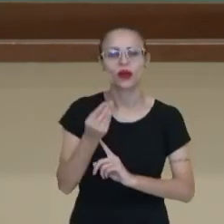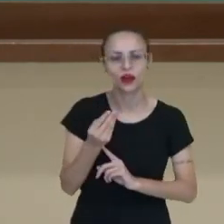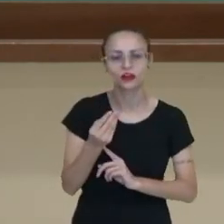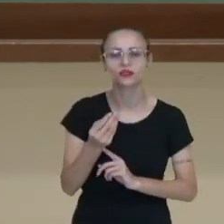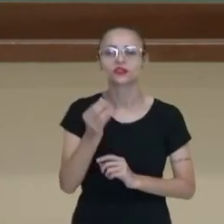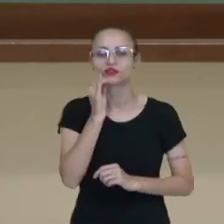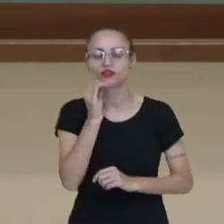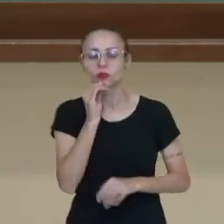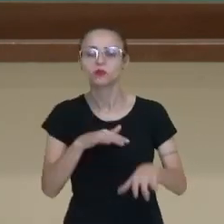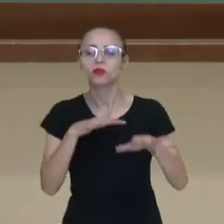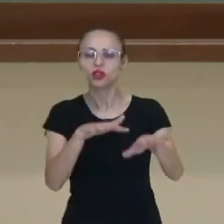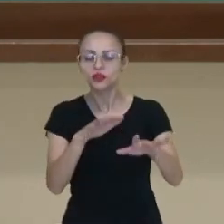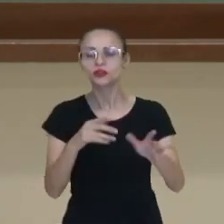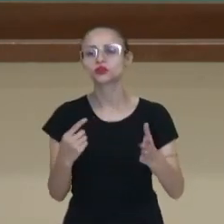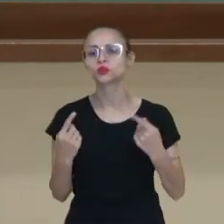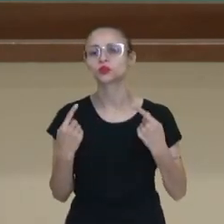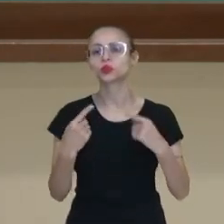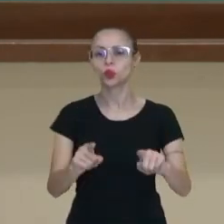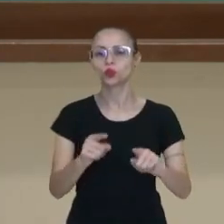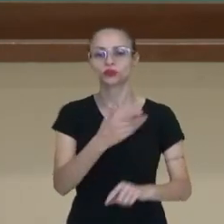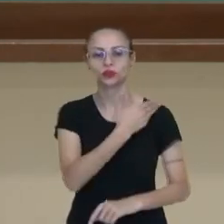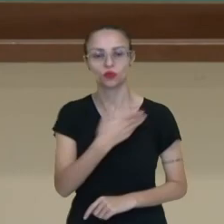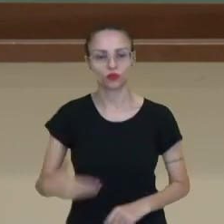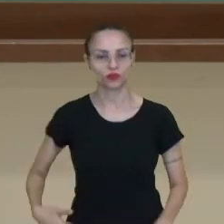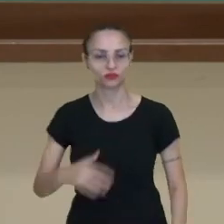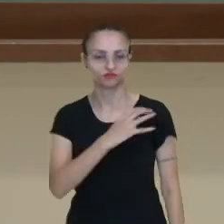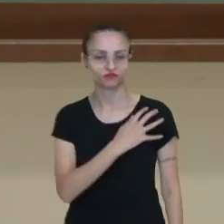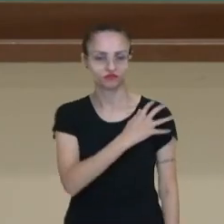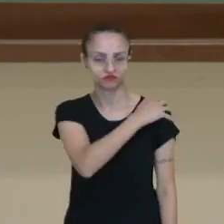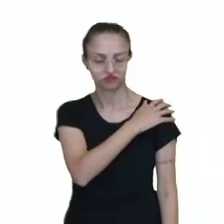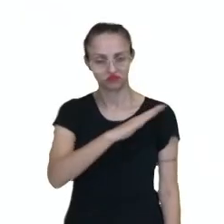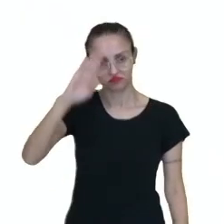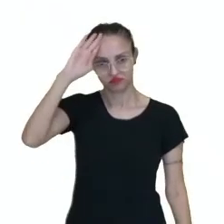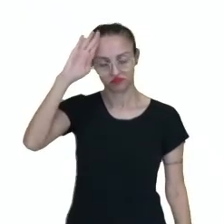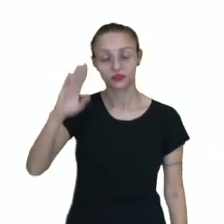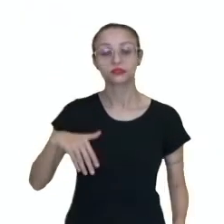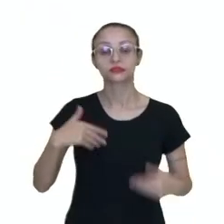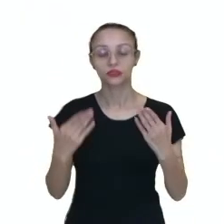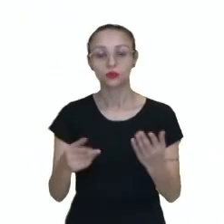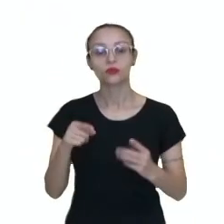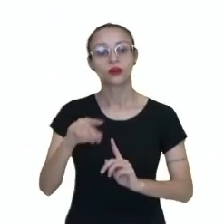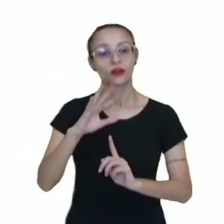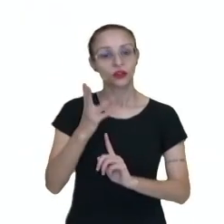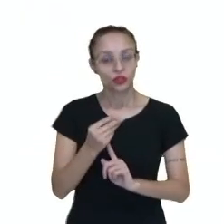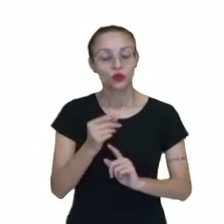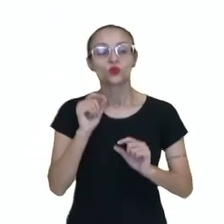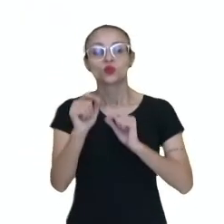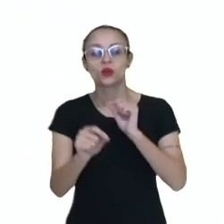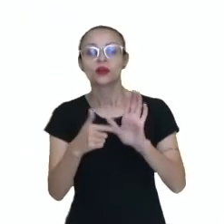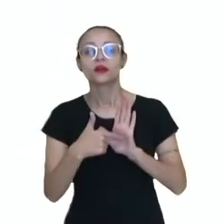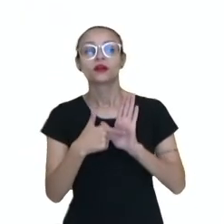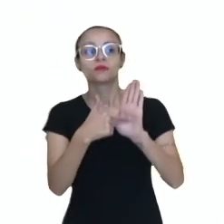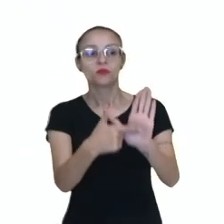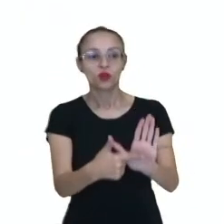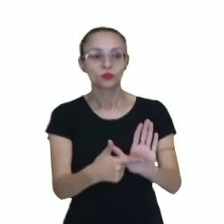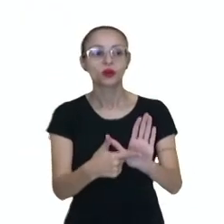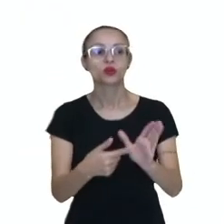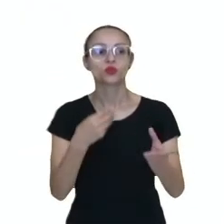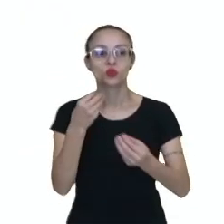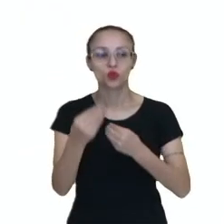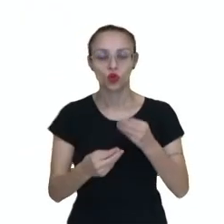fazer protesto aí contra a ditadura militar. Bom, em suas artes, eles procuravam demonstrar de